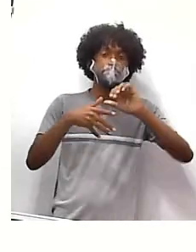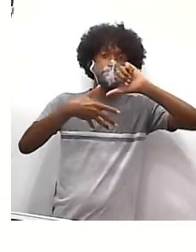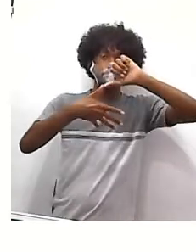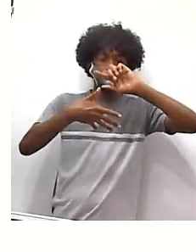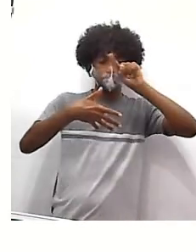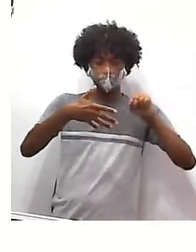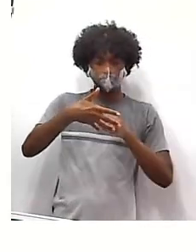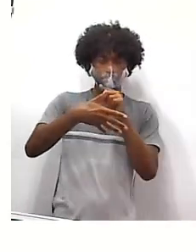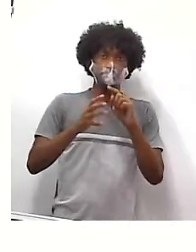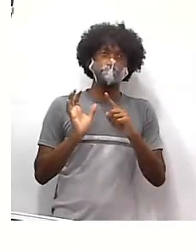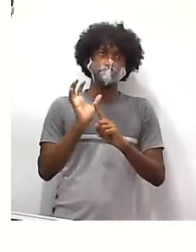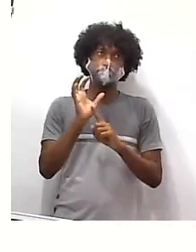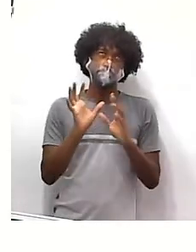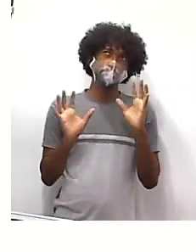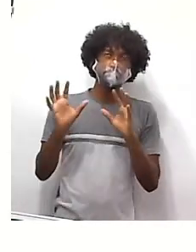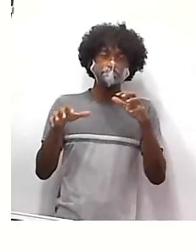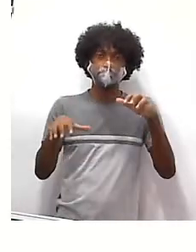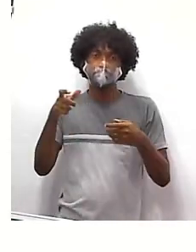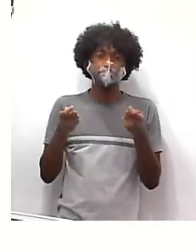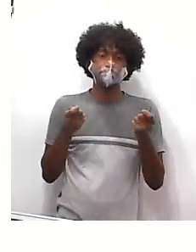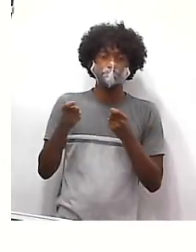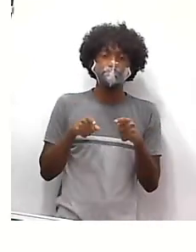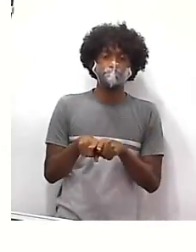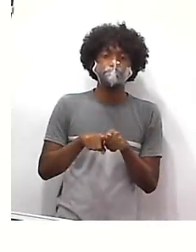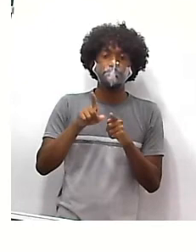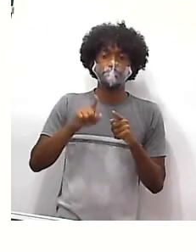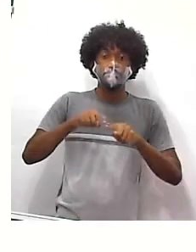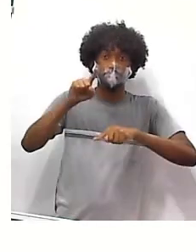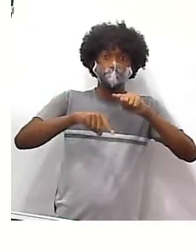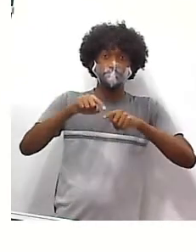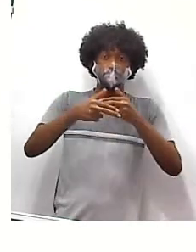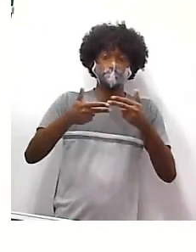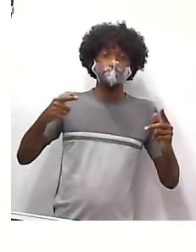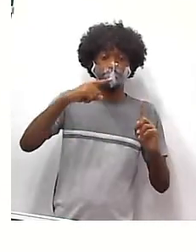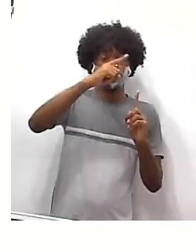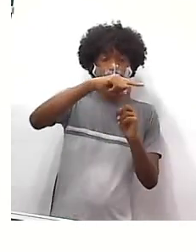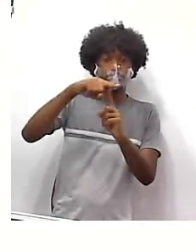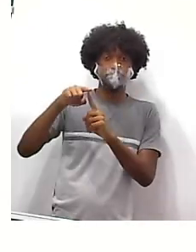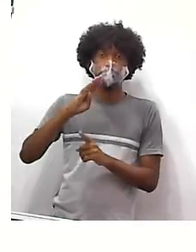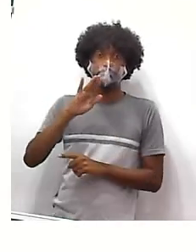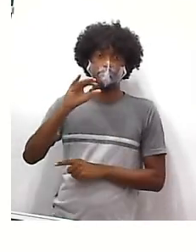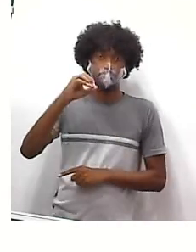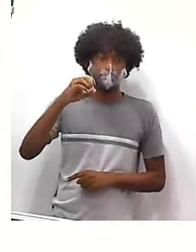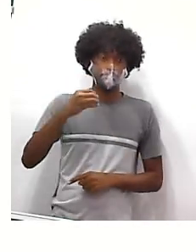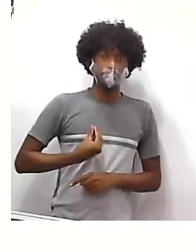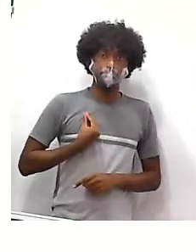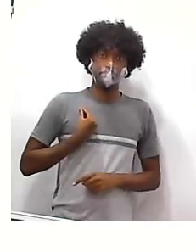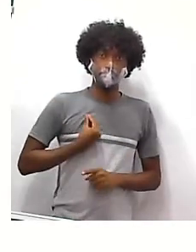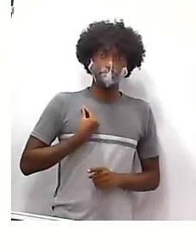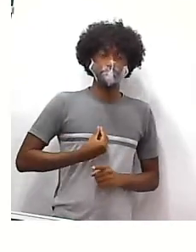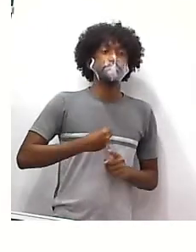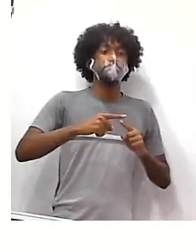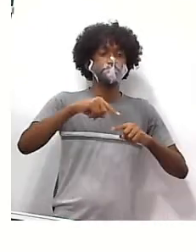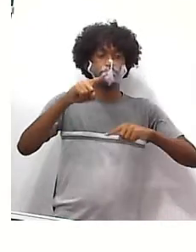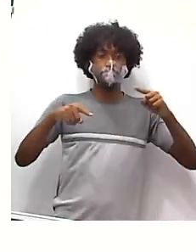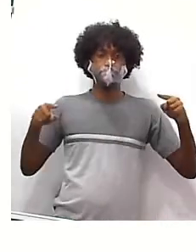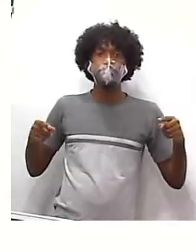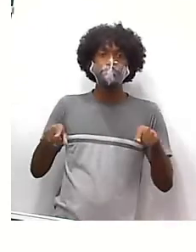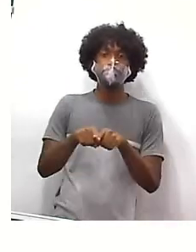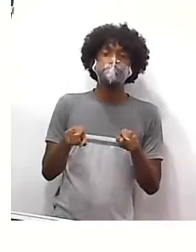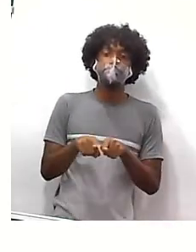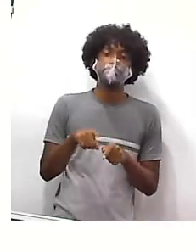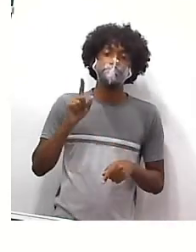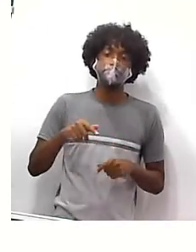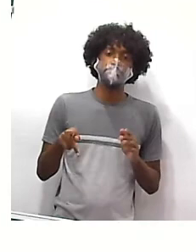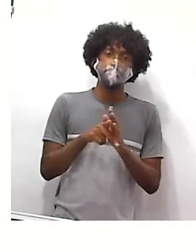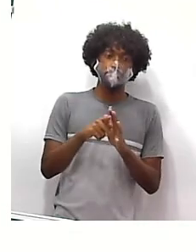Sul. Ela representa a maior biodiversidade do planeta, podendo ainda haver espécies que não